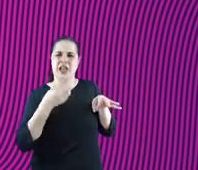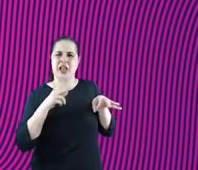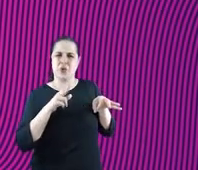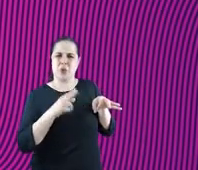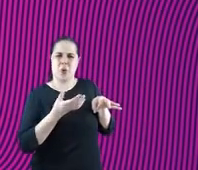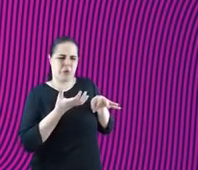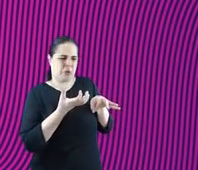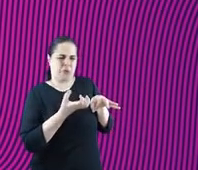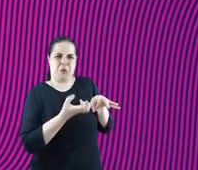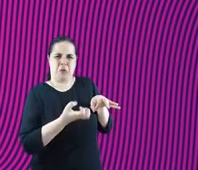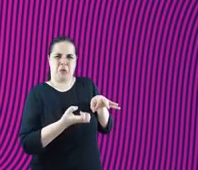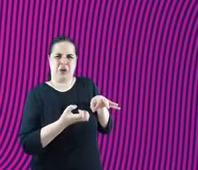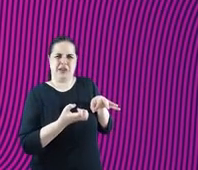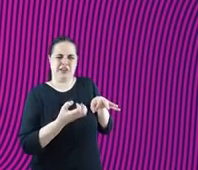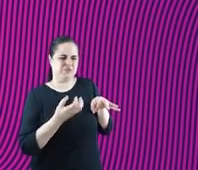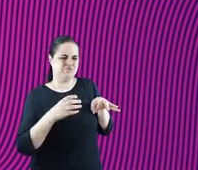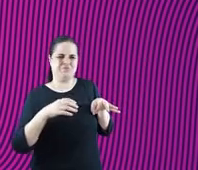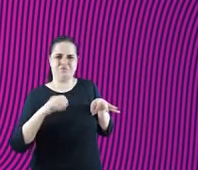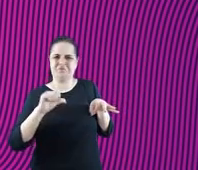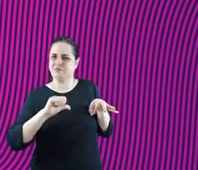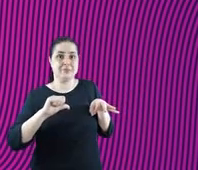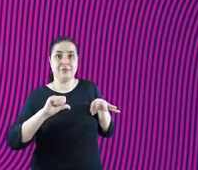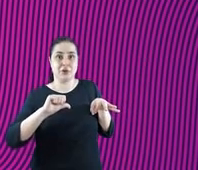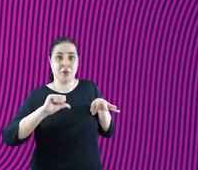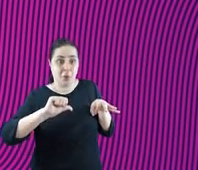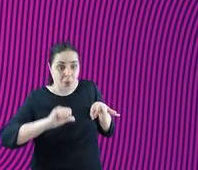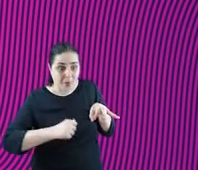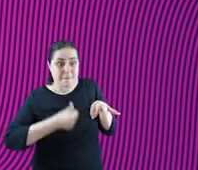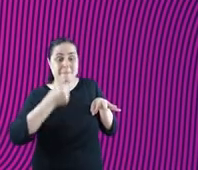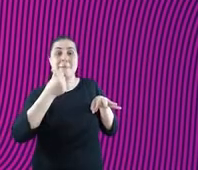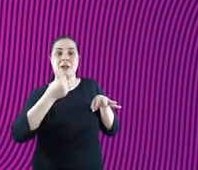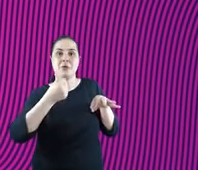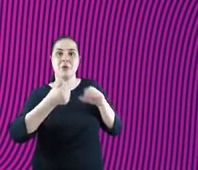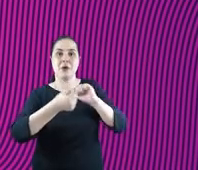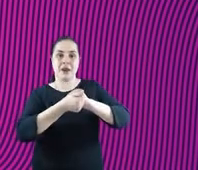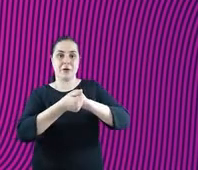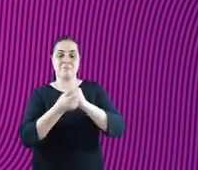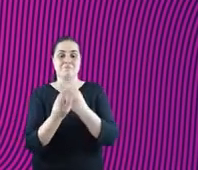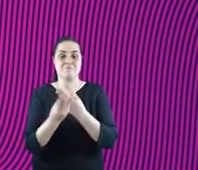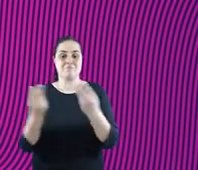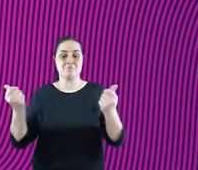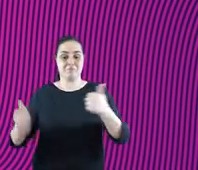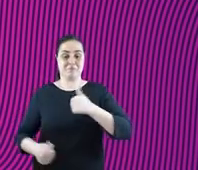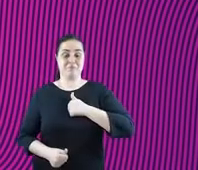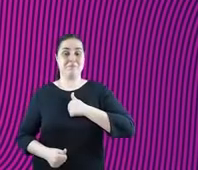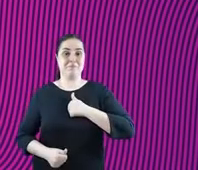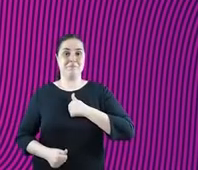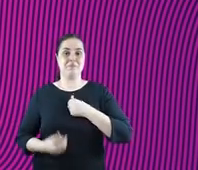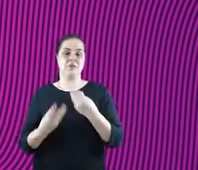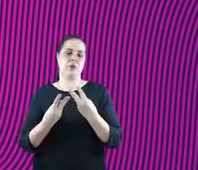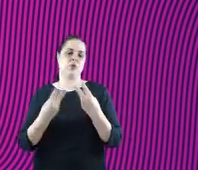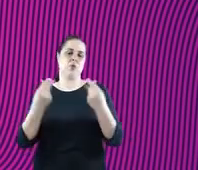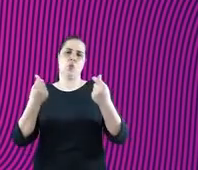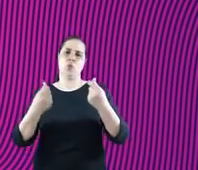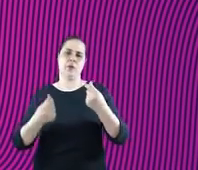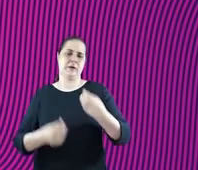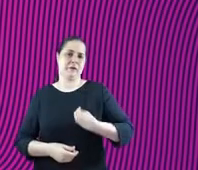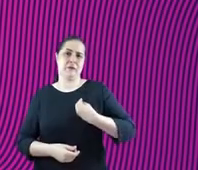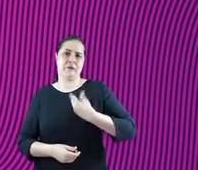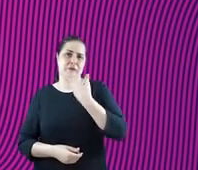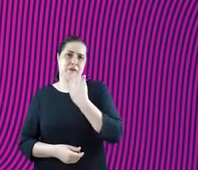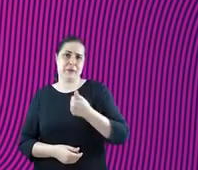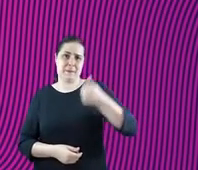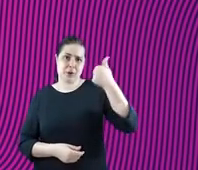Porque o tratamento e a doença acaba trazendo, muitas das vezes, uma menopausa precoce, né?